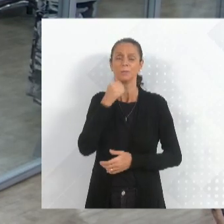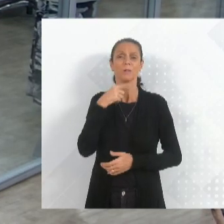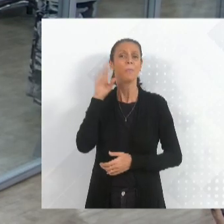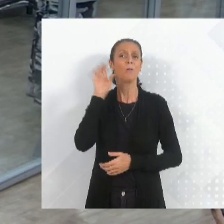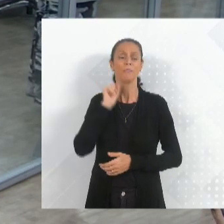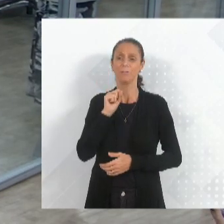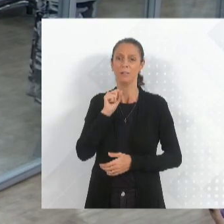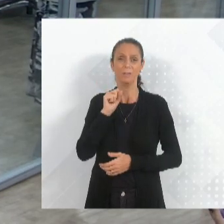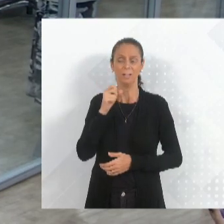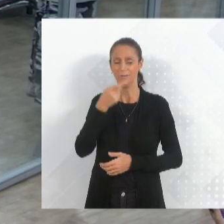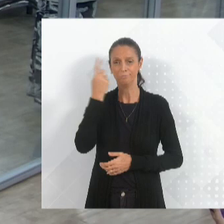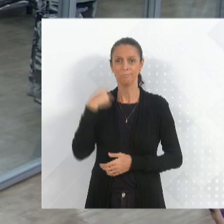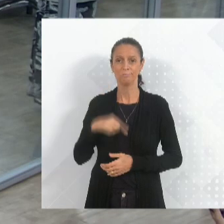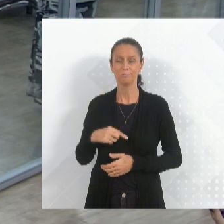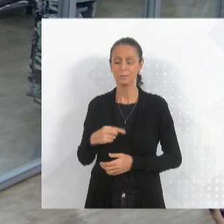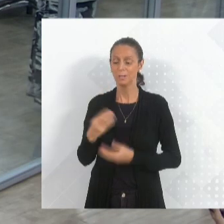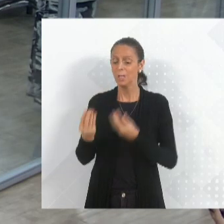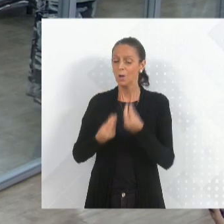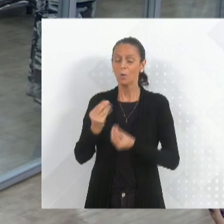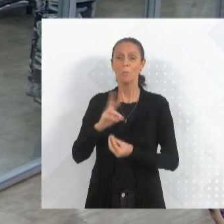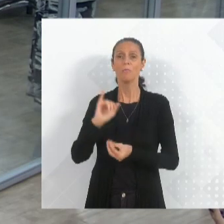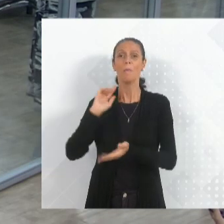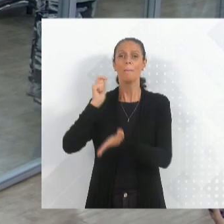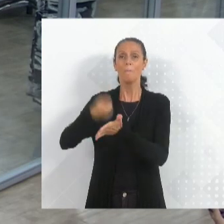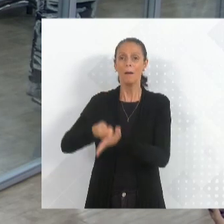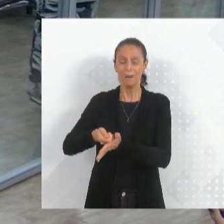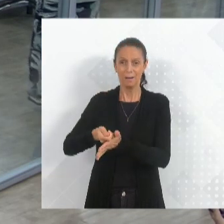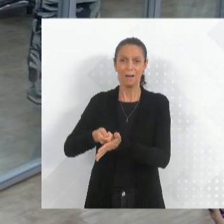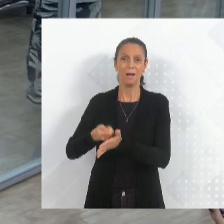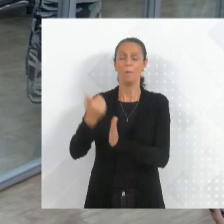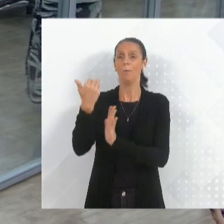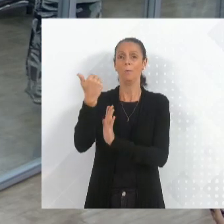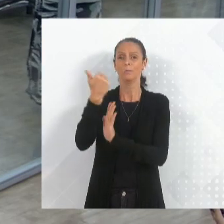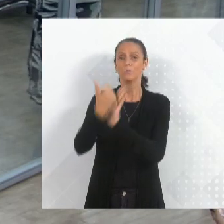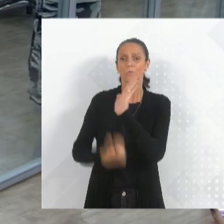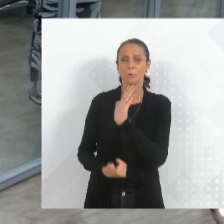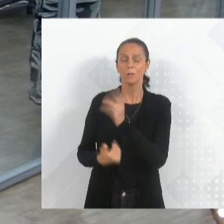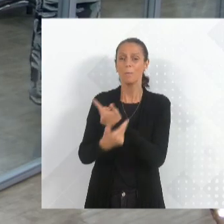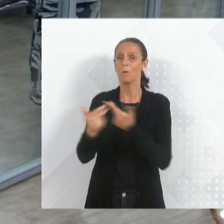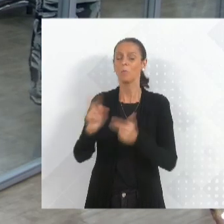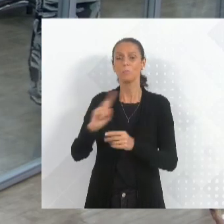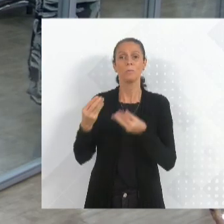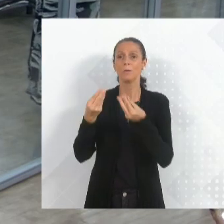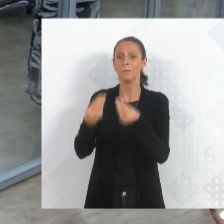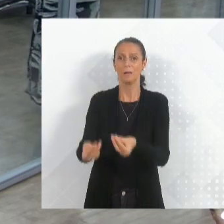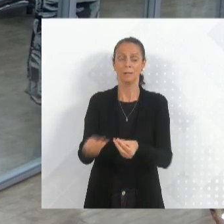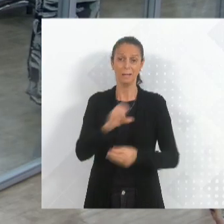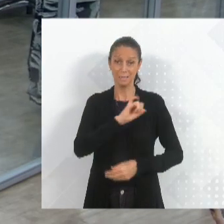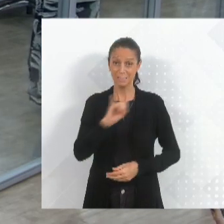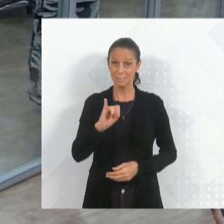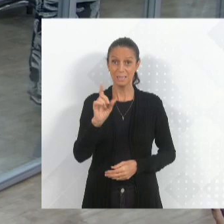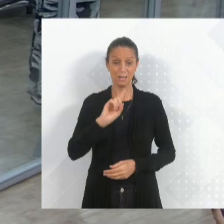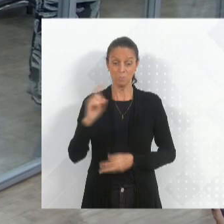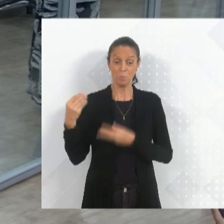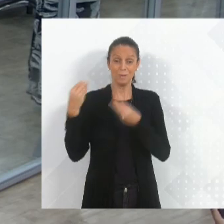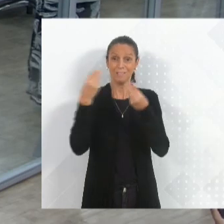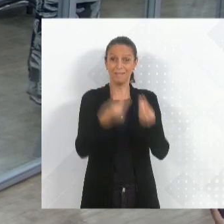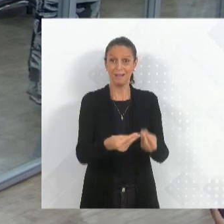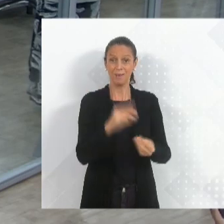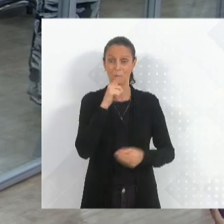Não, ele consegue, mas como é que eu vou pagar uma coisa que eu não entreguei? Eu vou dar um desconto de alguma coisa que eu não entreguei. Se eu não entrego água, daí eu vou dar um desconto no quê?